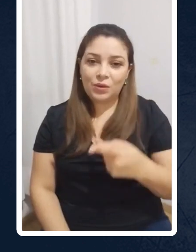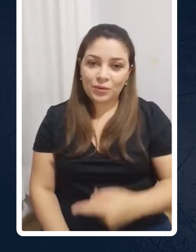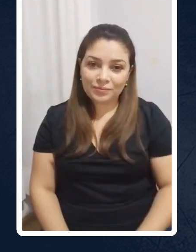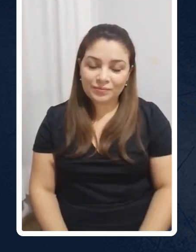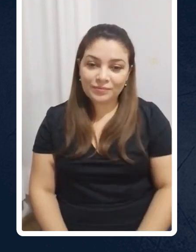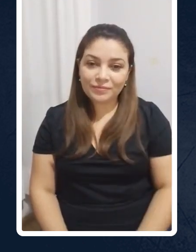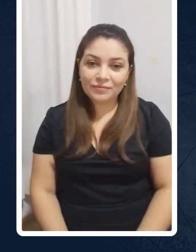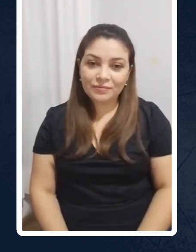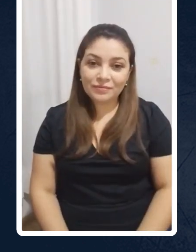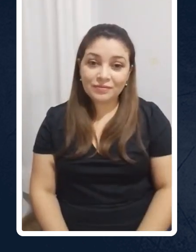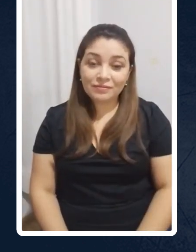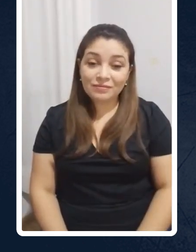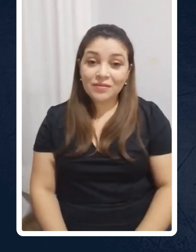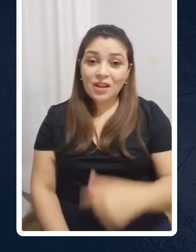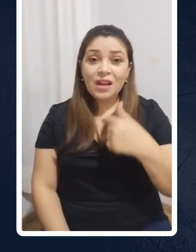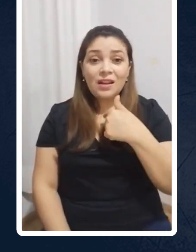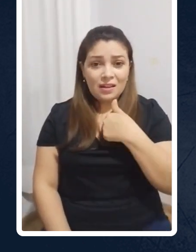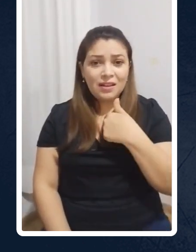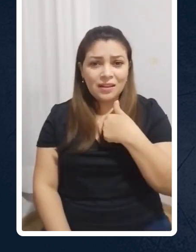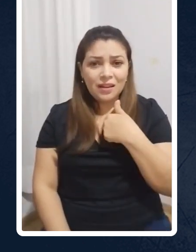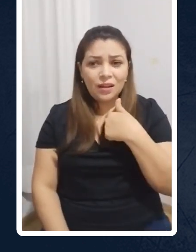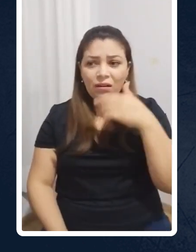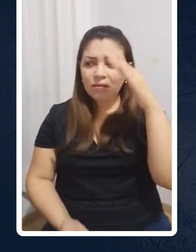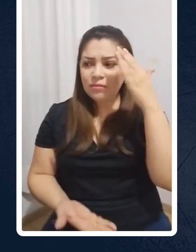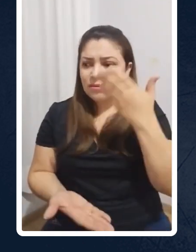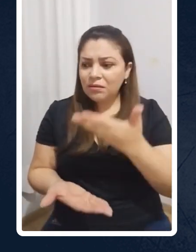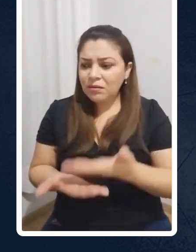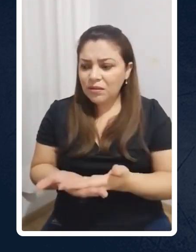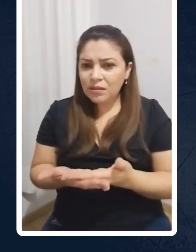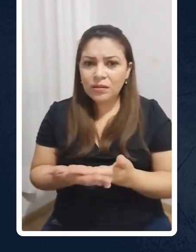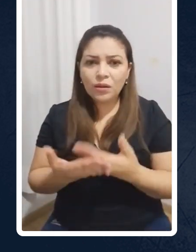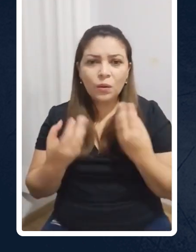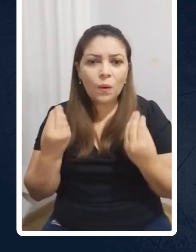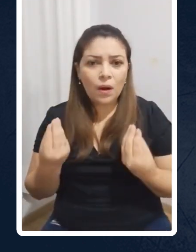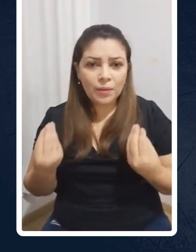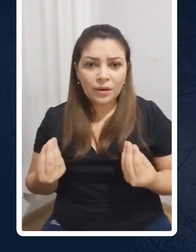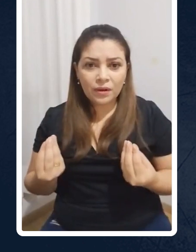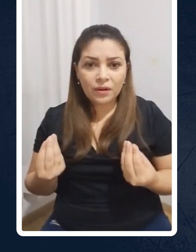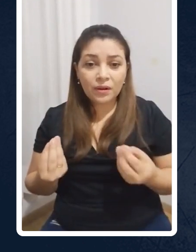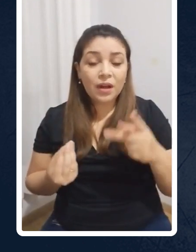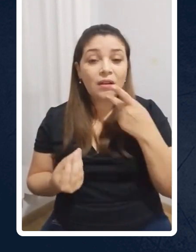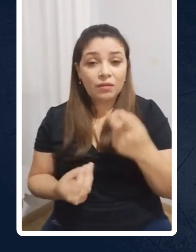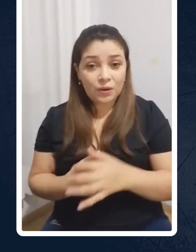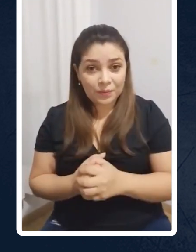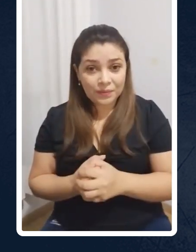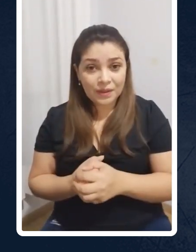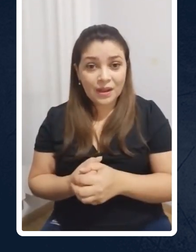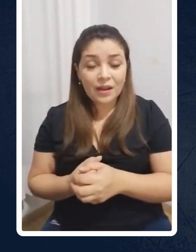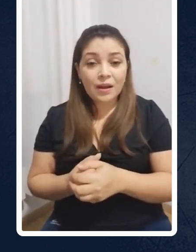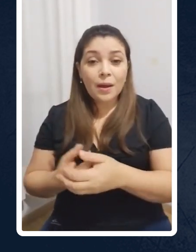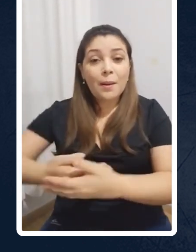Eu fiquei pasma. Como assim? E ele disse: vire o seu bebê